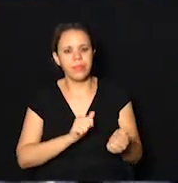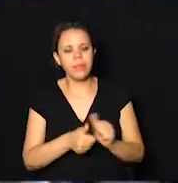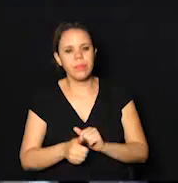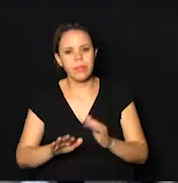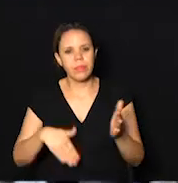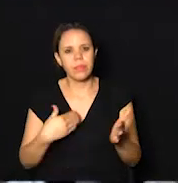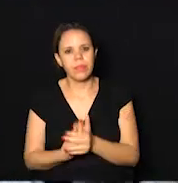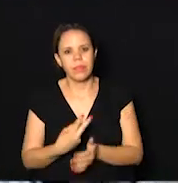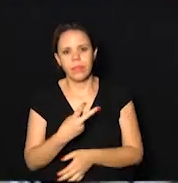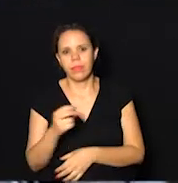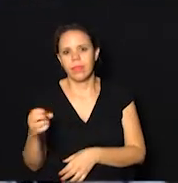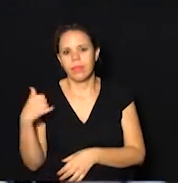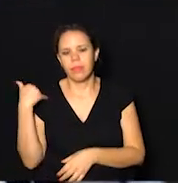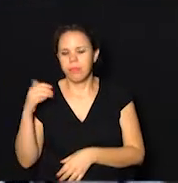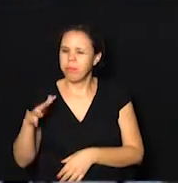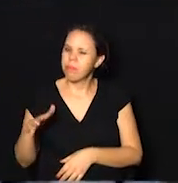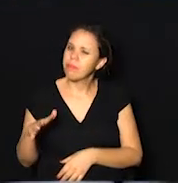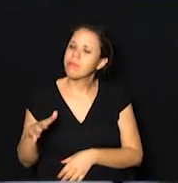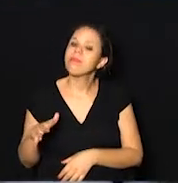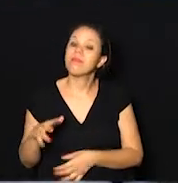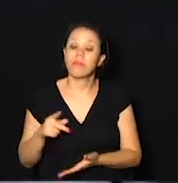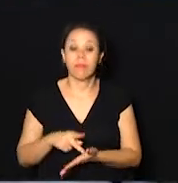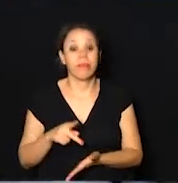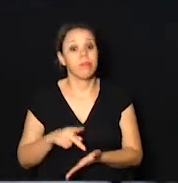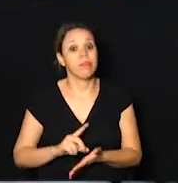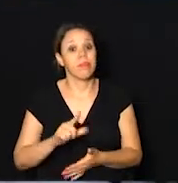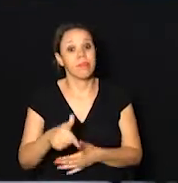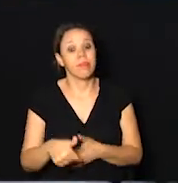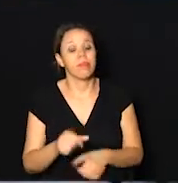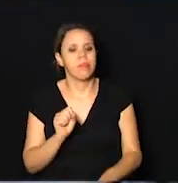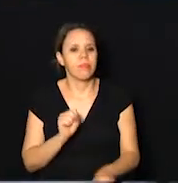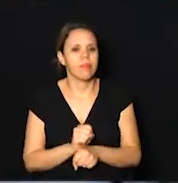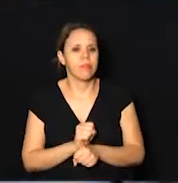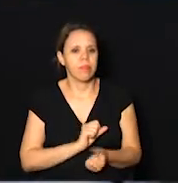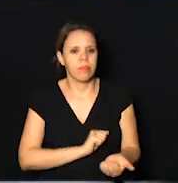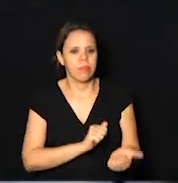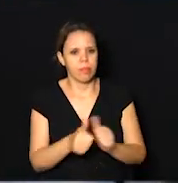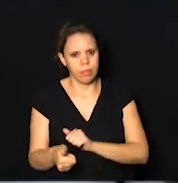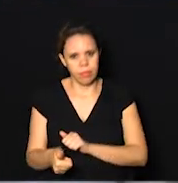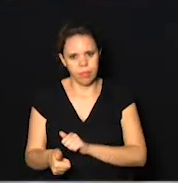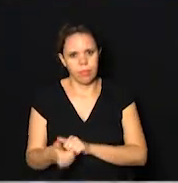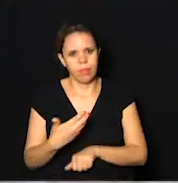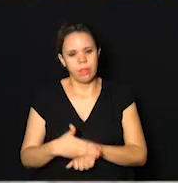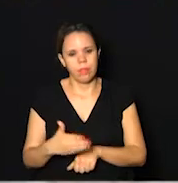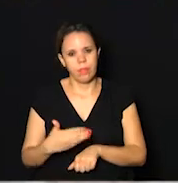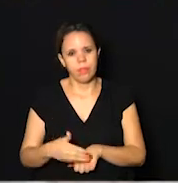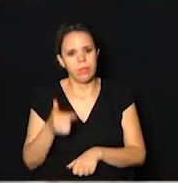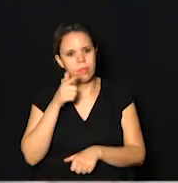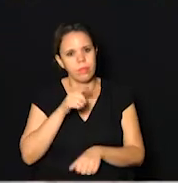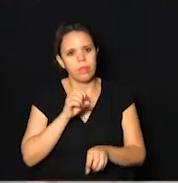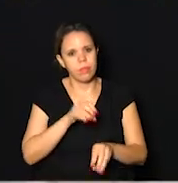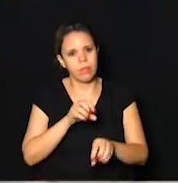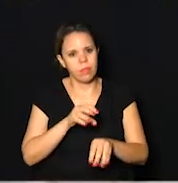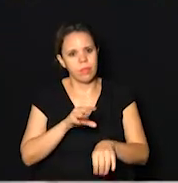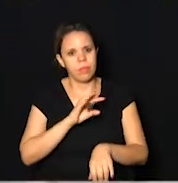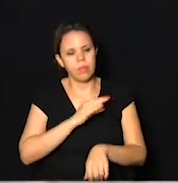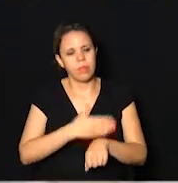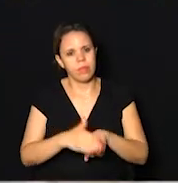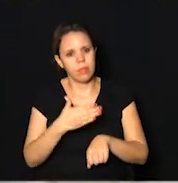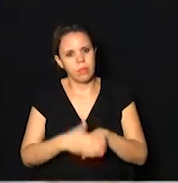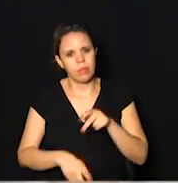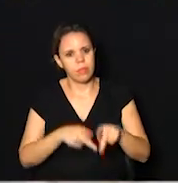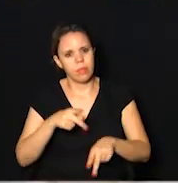atletismo até os 20 anos mais ou menos mas na verdade depois que eu parei com assim que eu já gostava de dar treino né